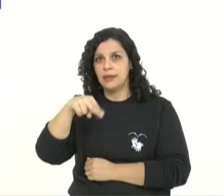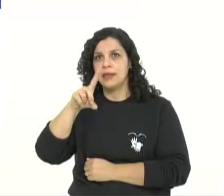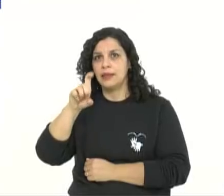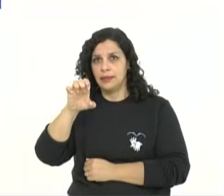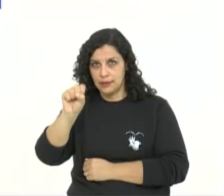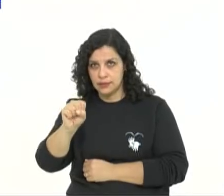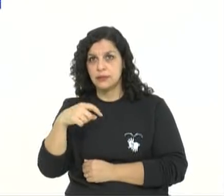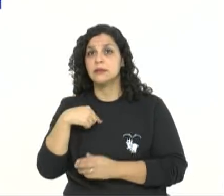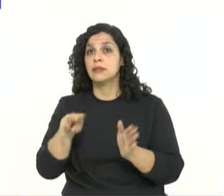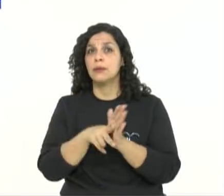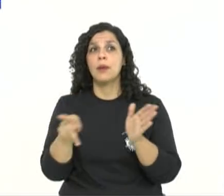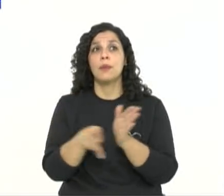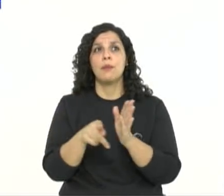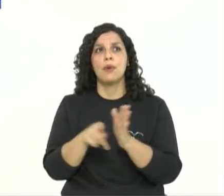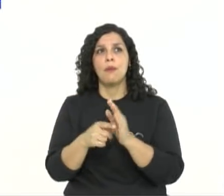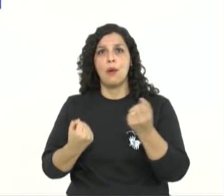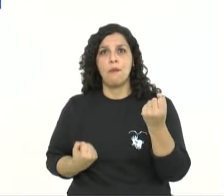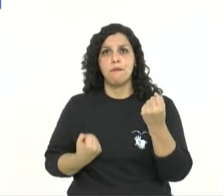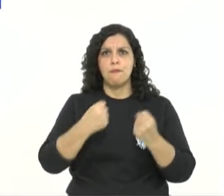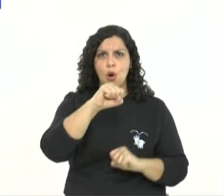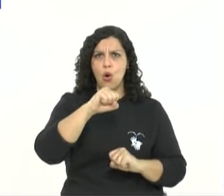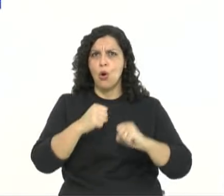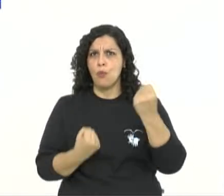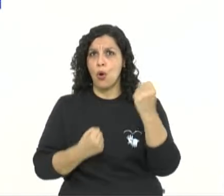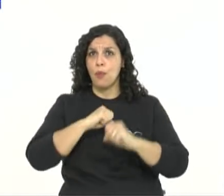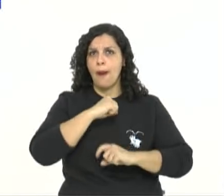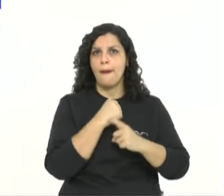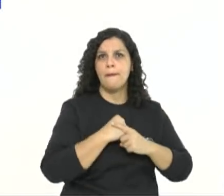são desferidos com punhos, socos,